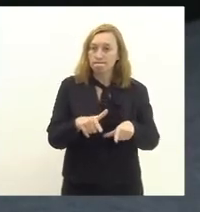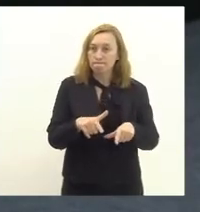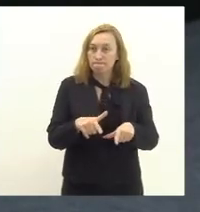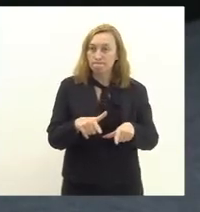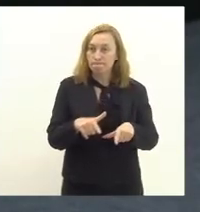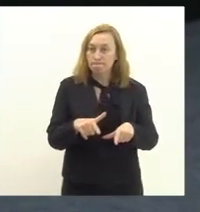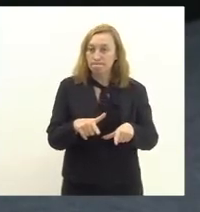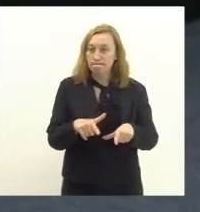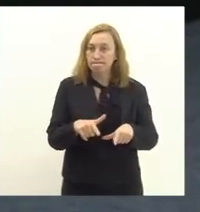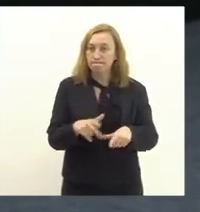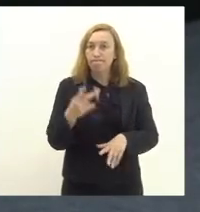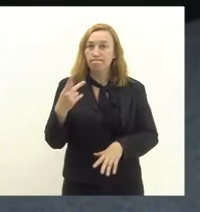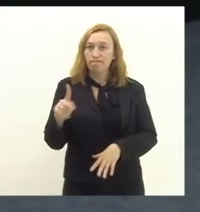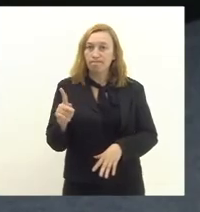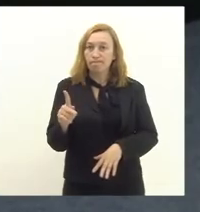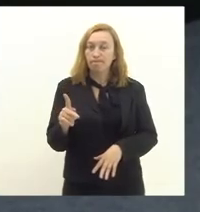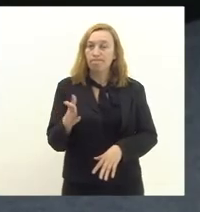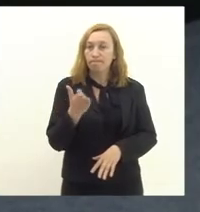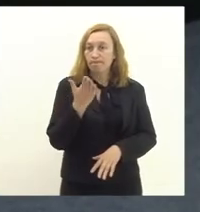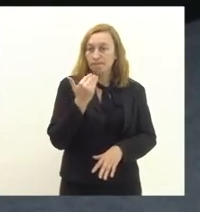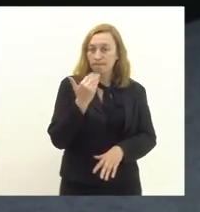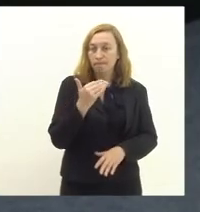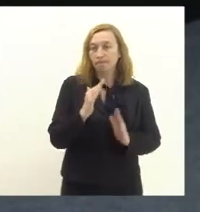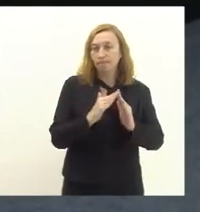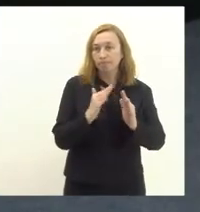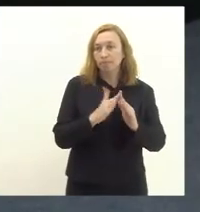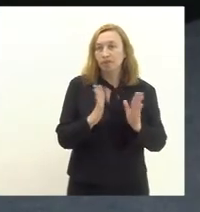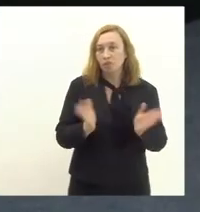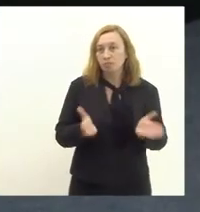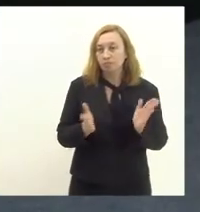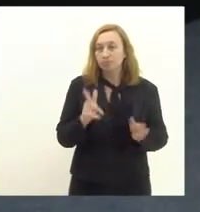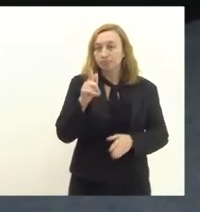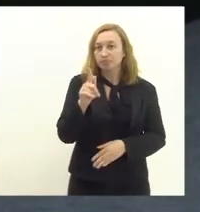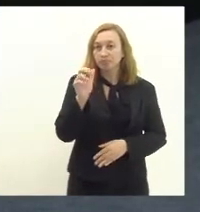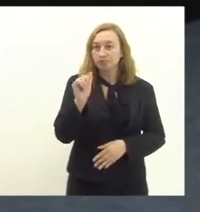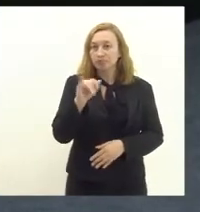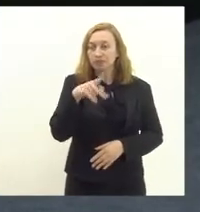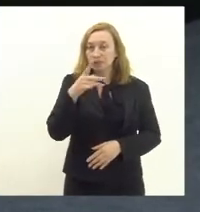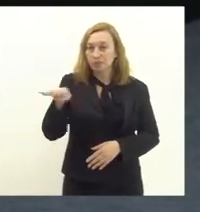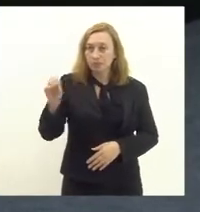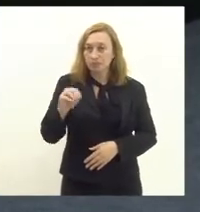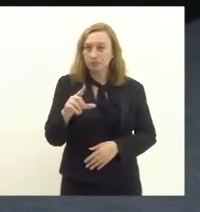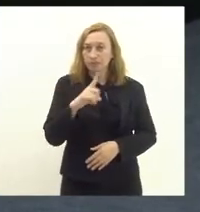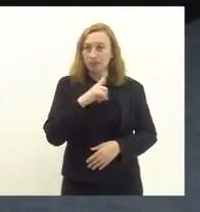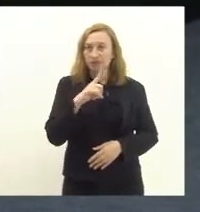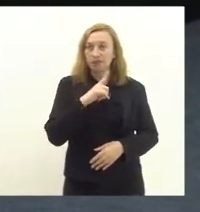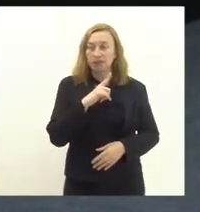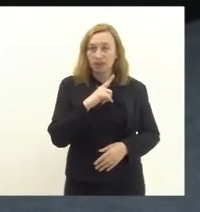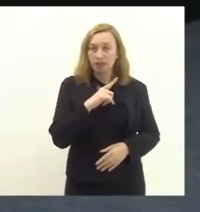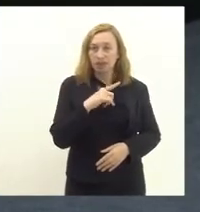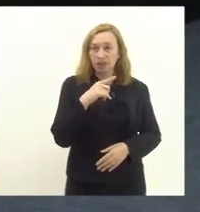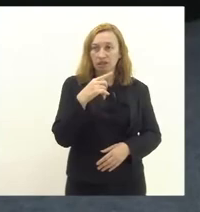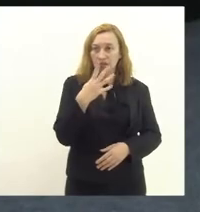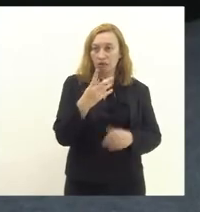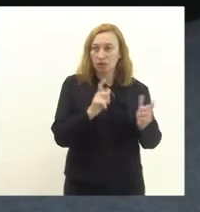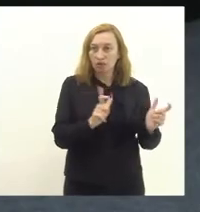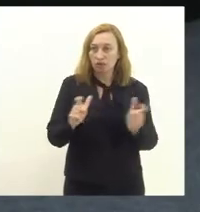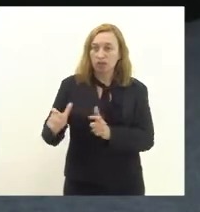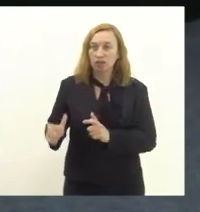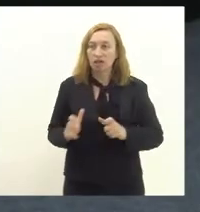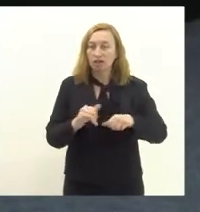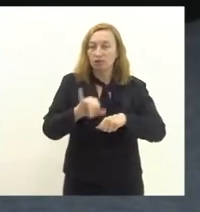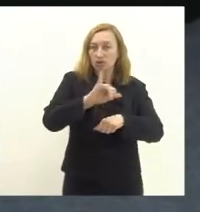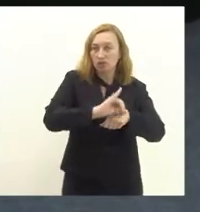de garantir a sua manutenção. Hoje, o galpão que existe para as 4 cooperativas que funcionam em Volta